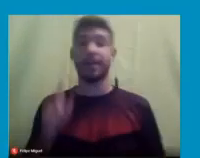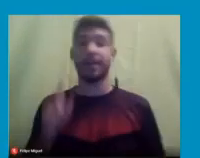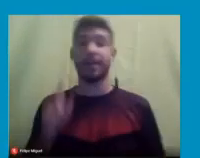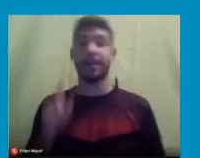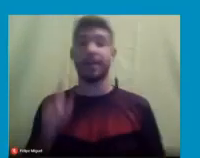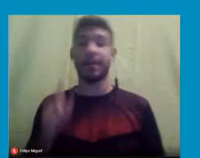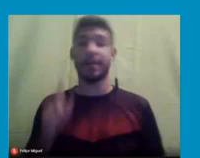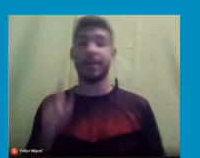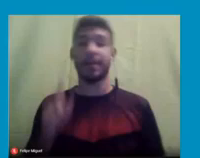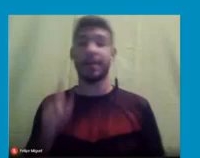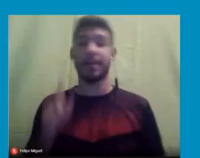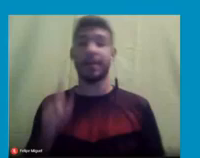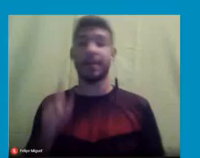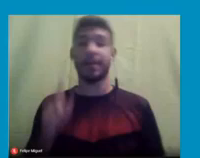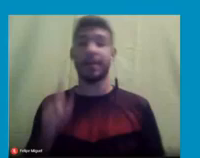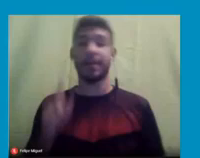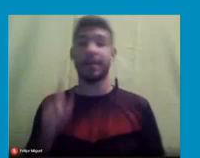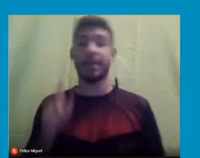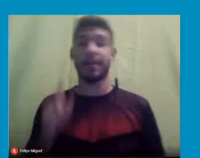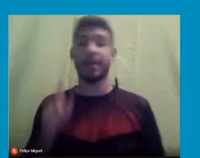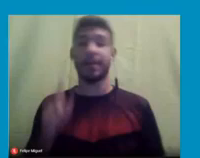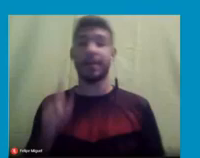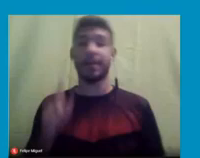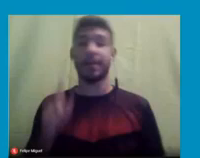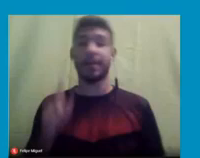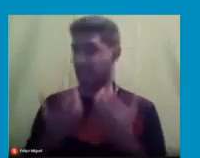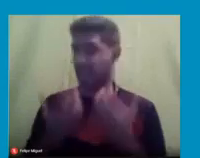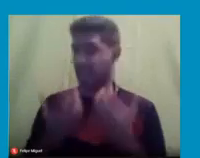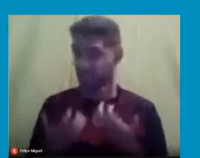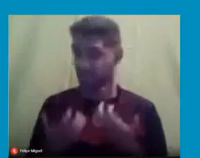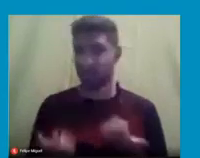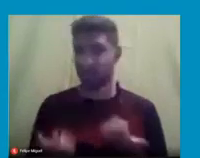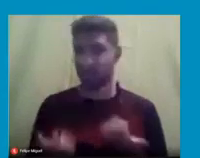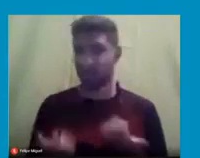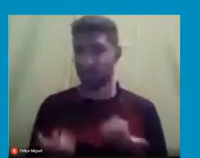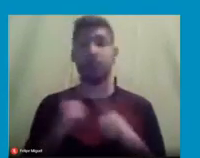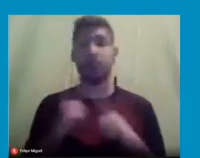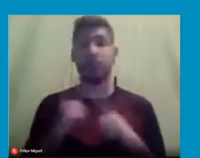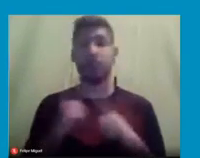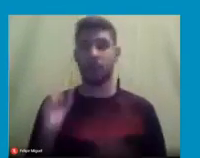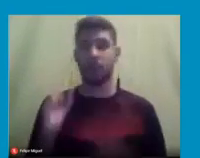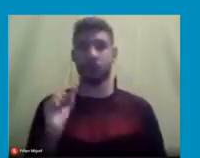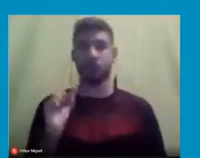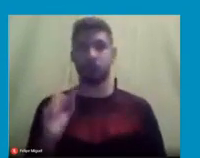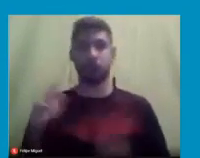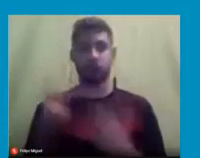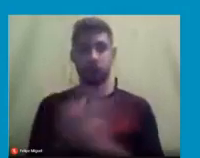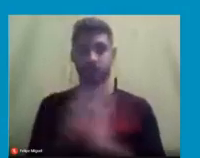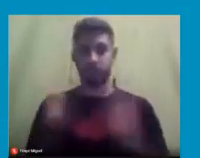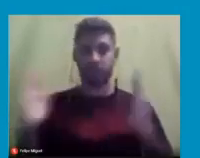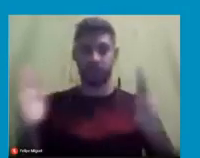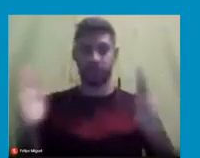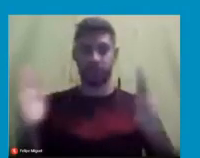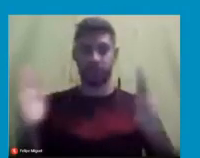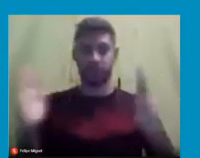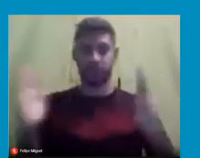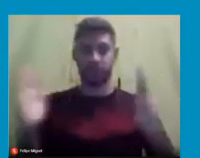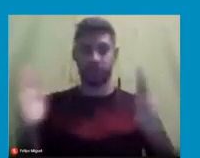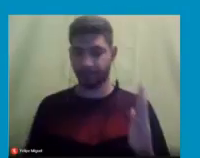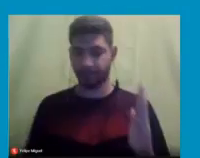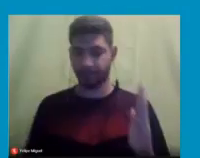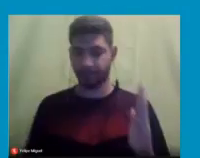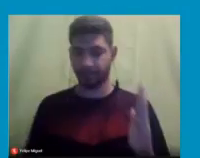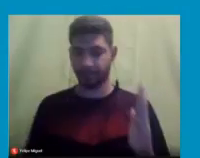Então, assim, é muito chato falar isso, mas esse período que nós estamos vivendo